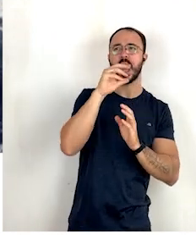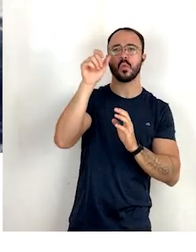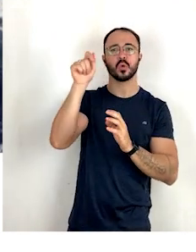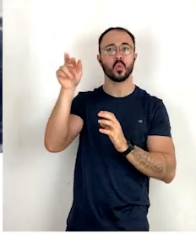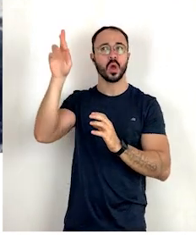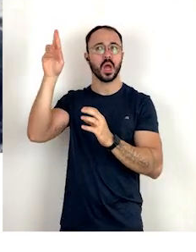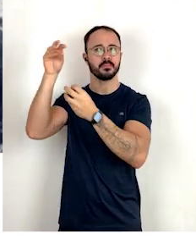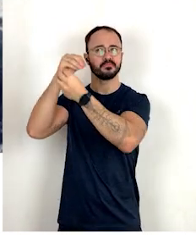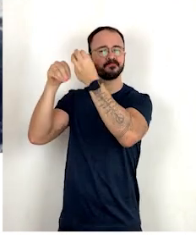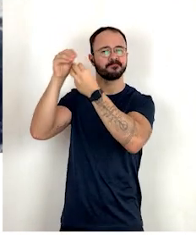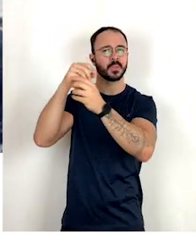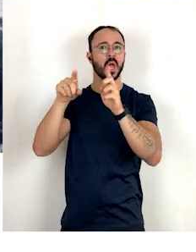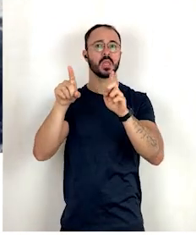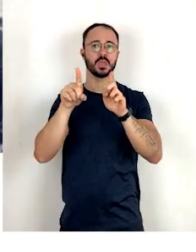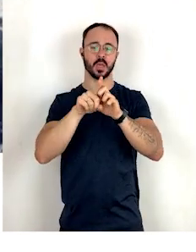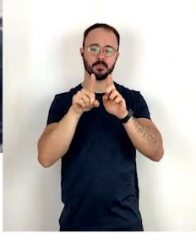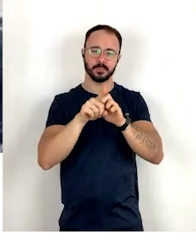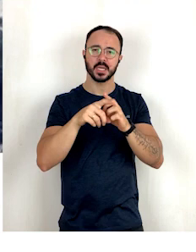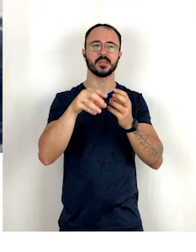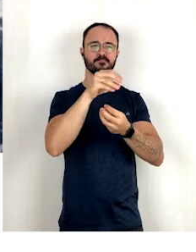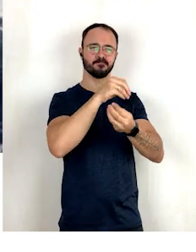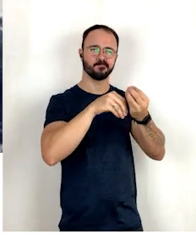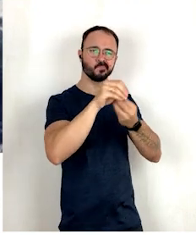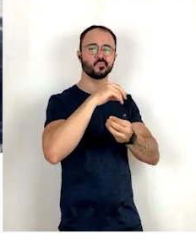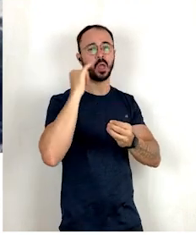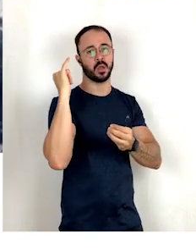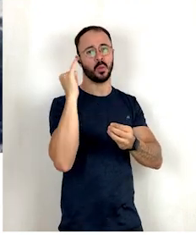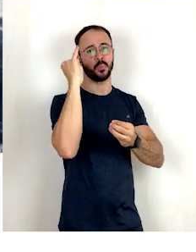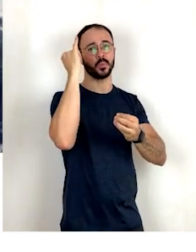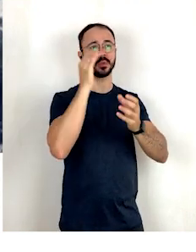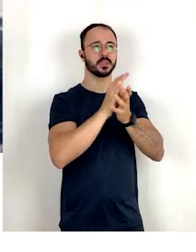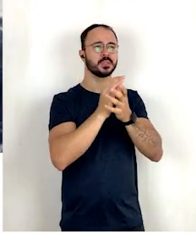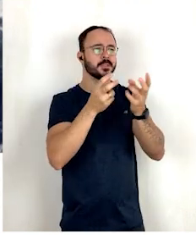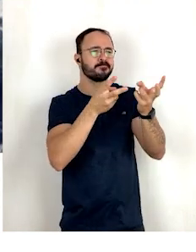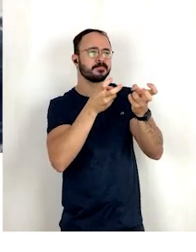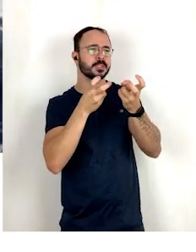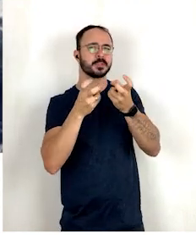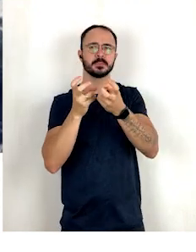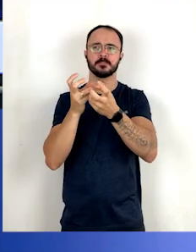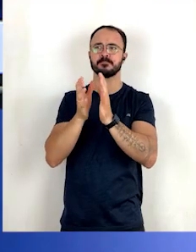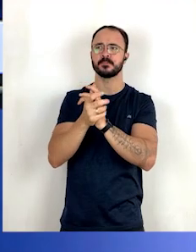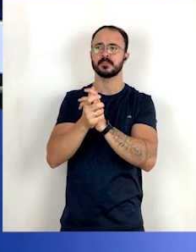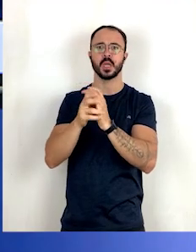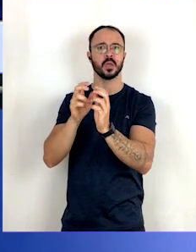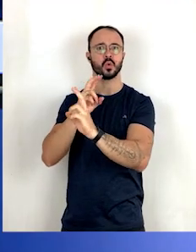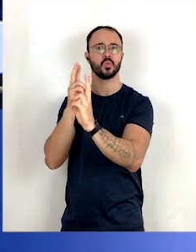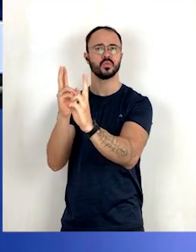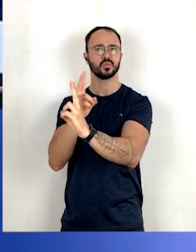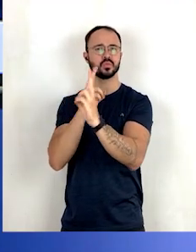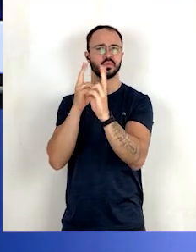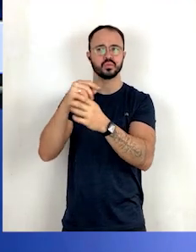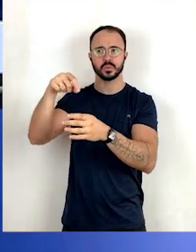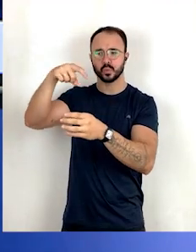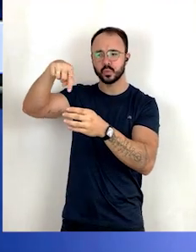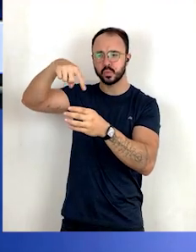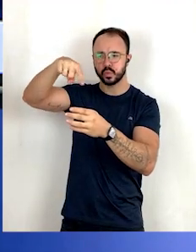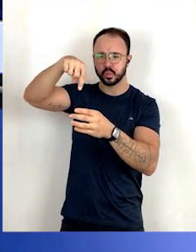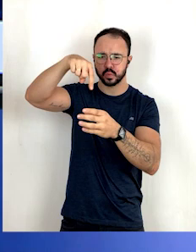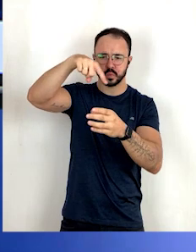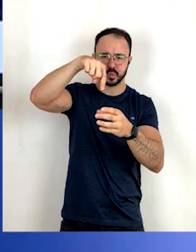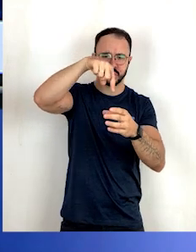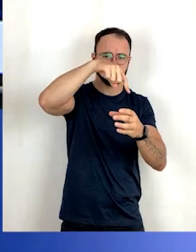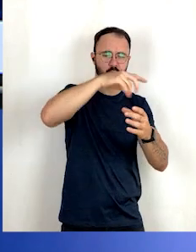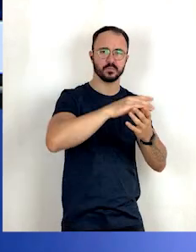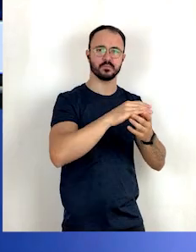eu tenho uma alteração entre umidade e temperatura, eu tenho condições para a formação de um ciclone. A velocidade dos ciclones está